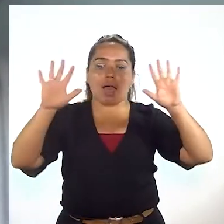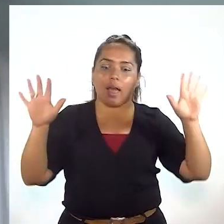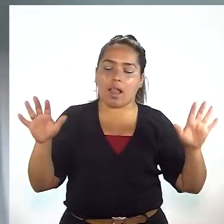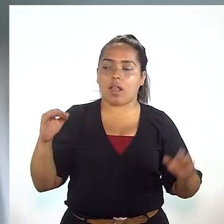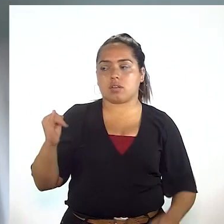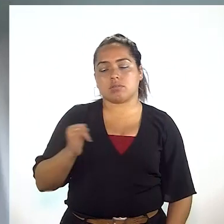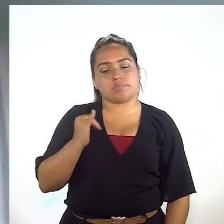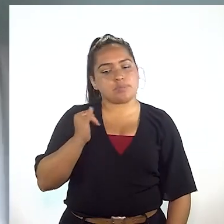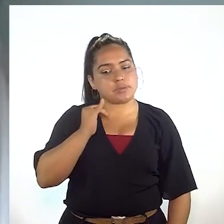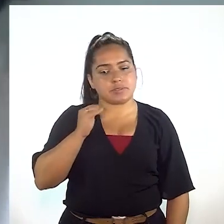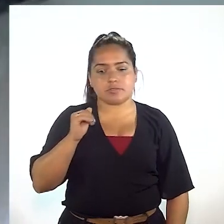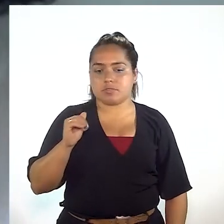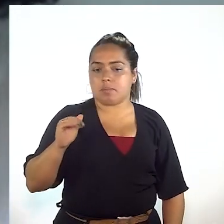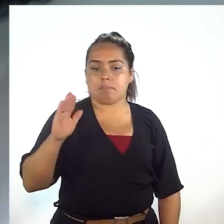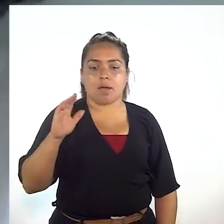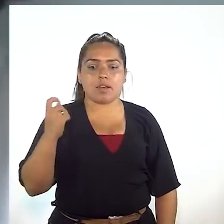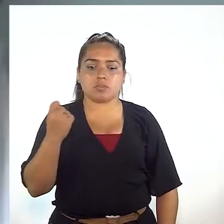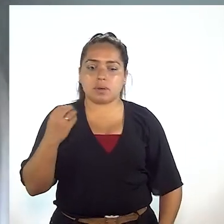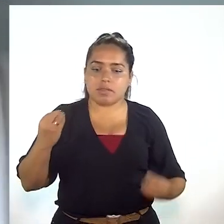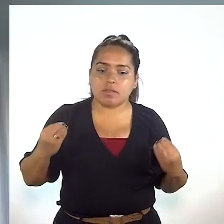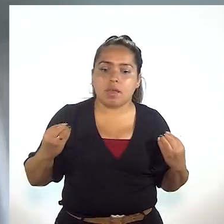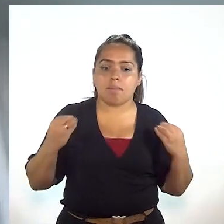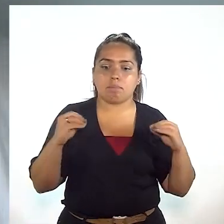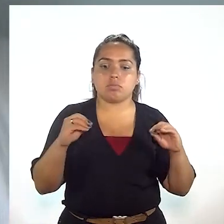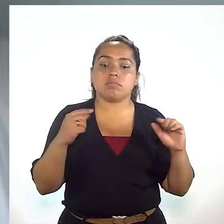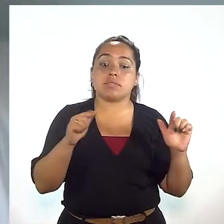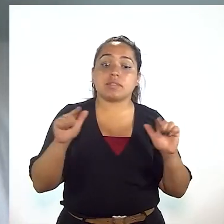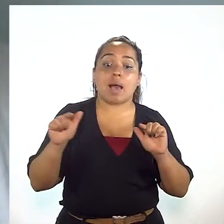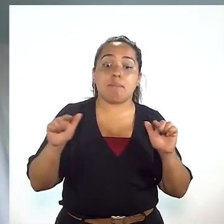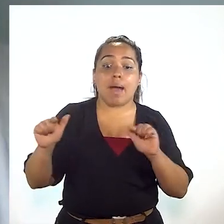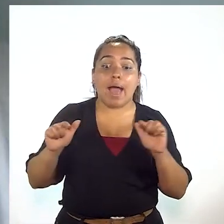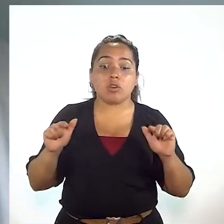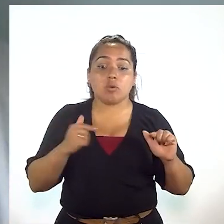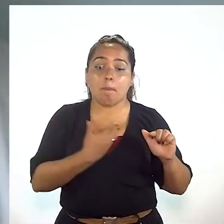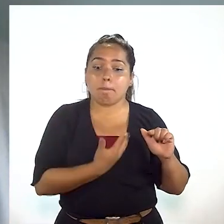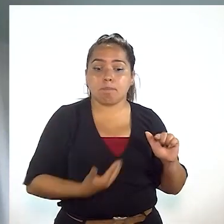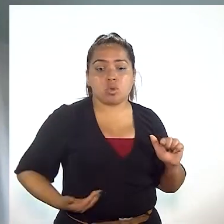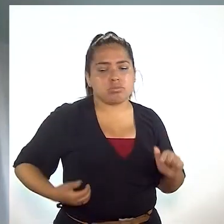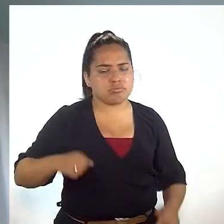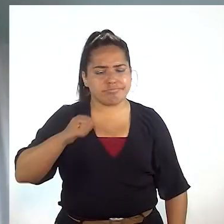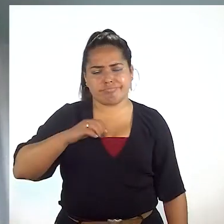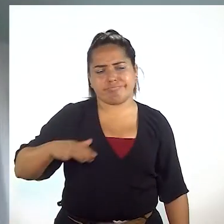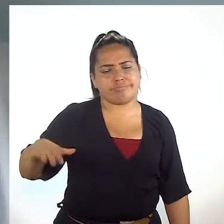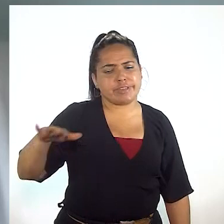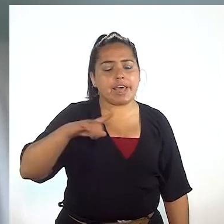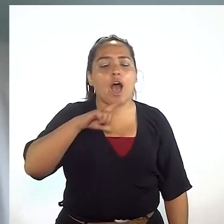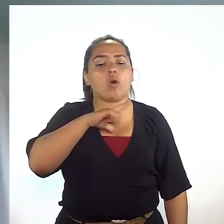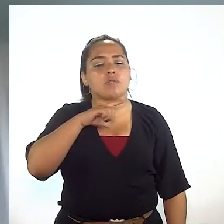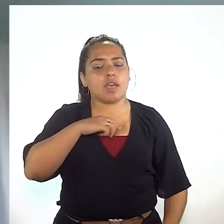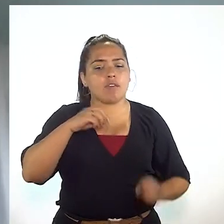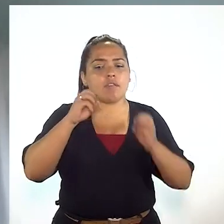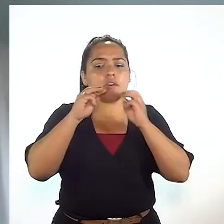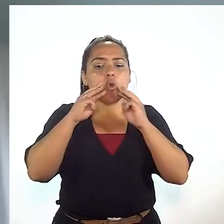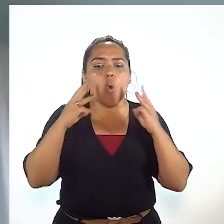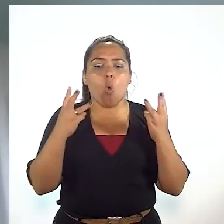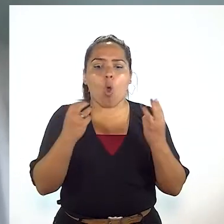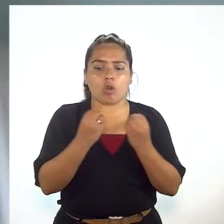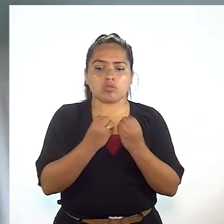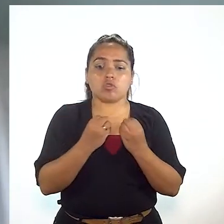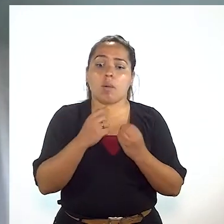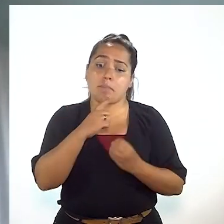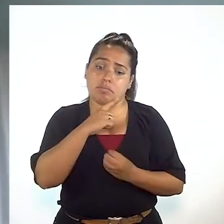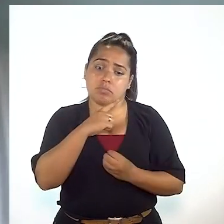no Brasil uma rede de linguagem simples, linguagem clara, que é algo muito importante de implementar no serviço público de uma